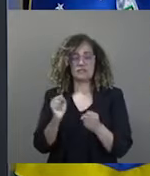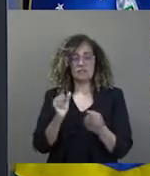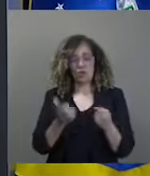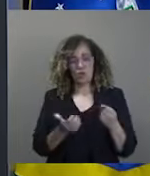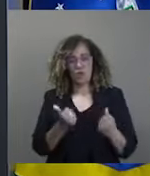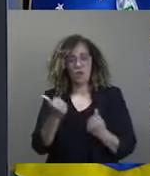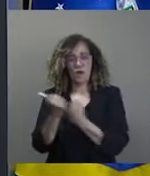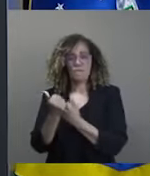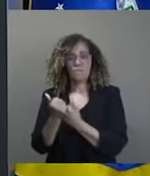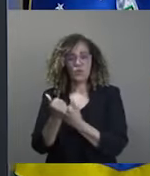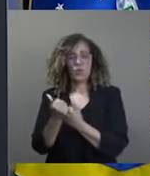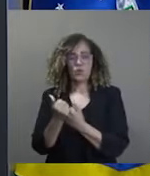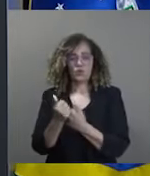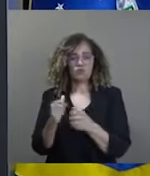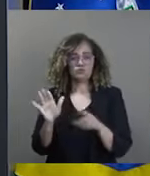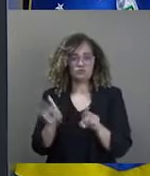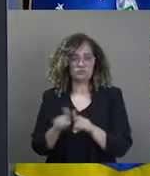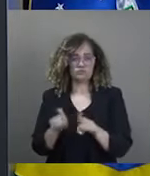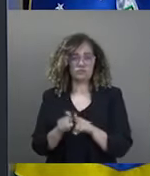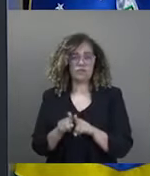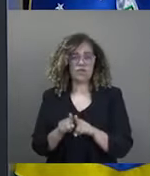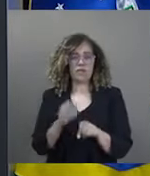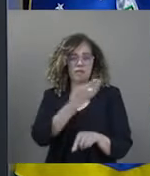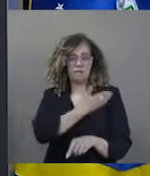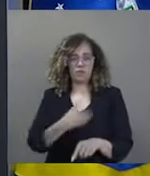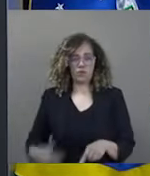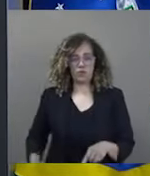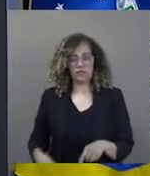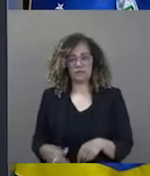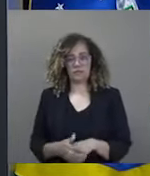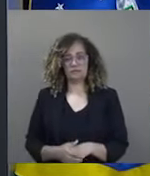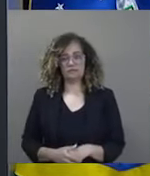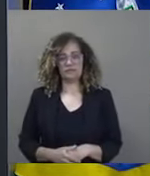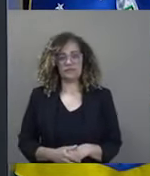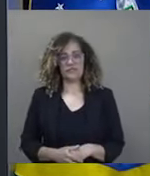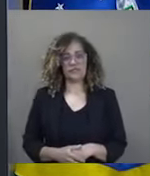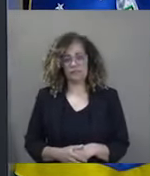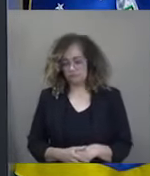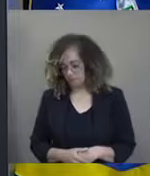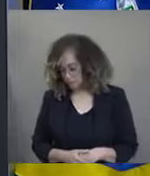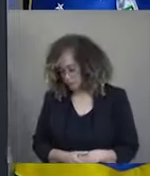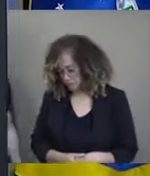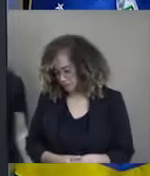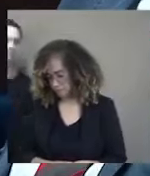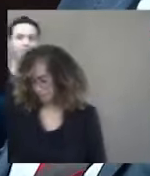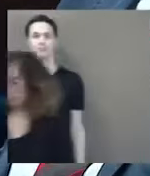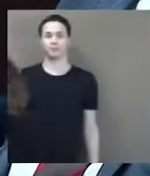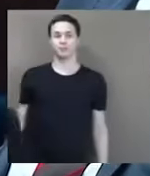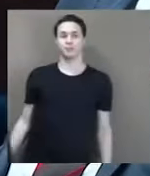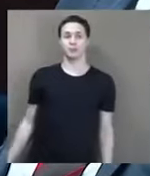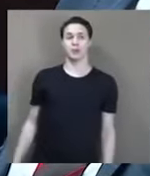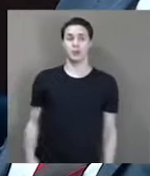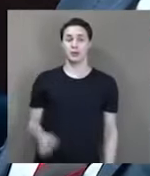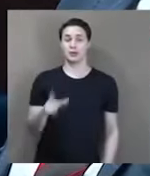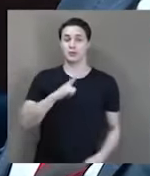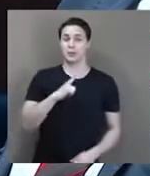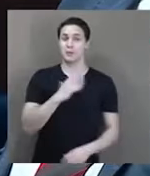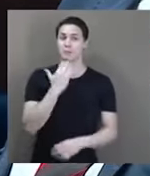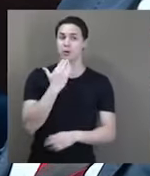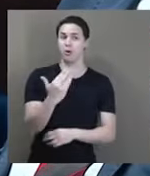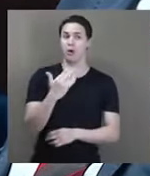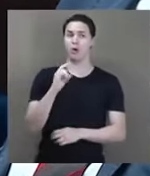dia de Flávio Dino Aos 45 do segundo tempo ele cumpriu um pedido meu de um